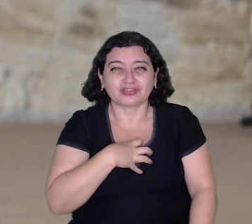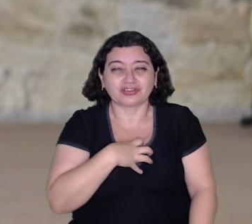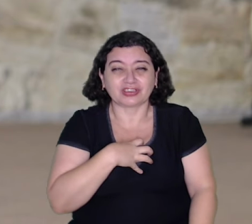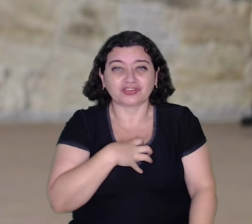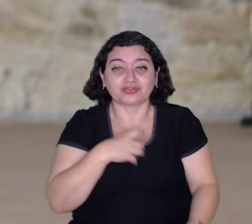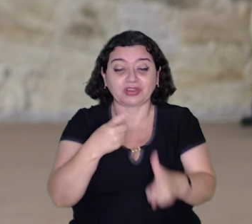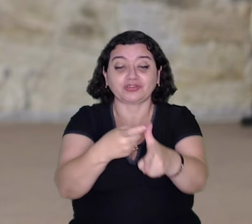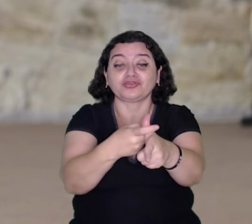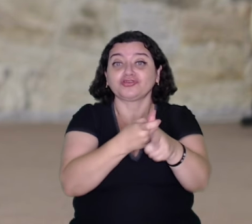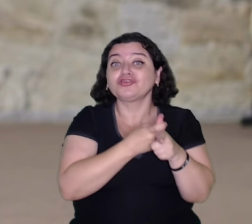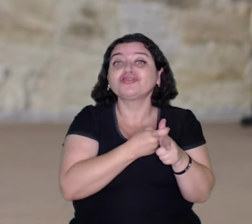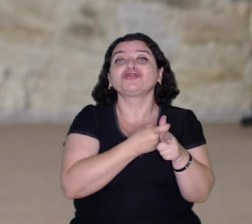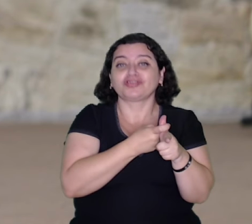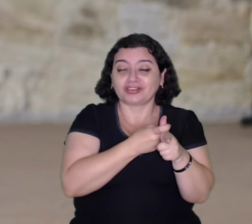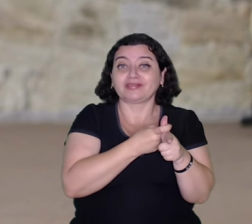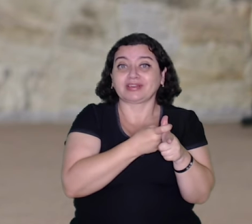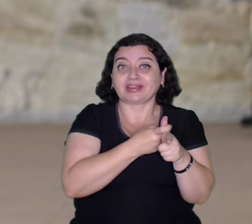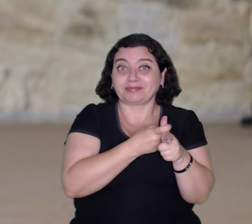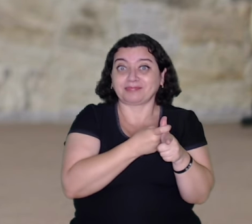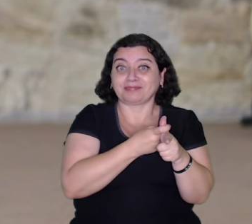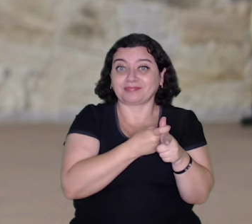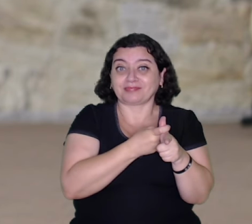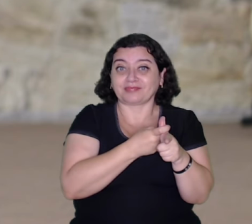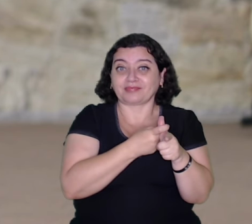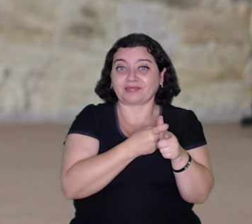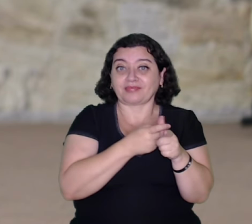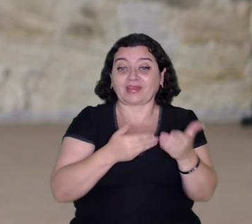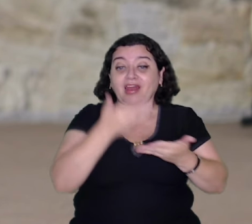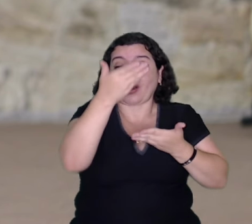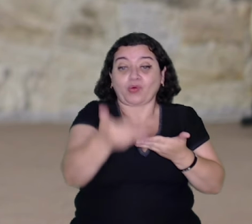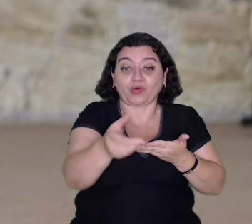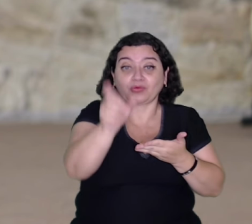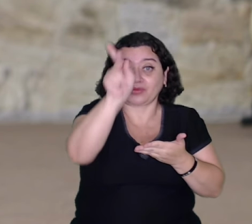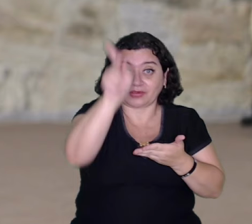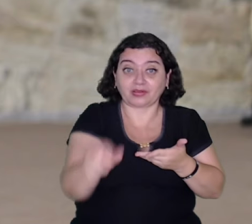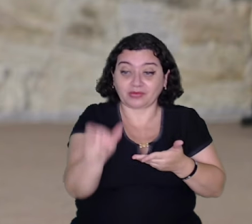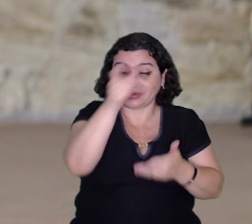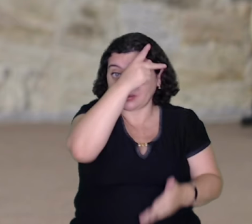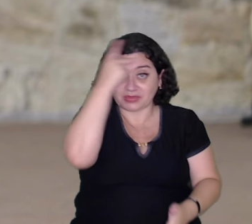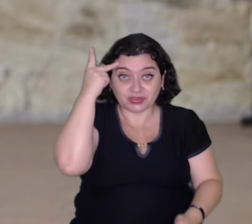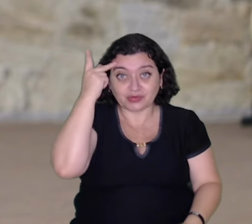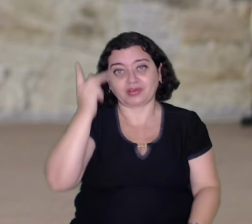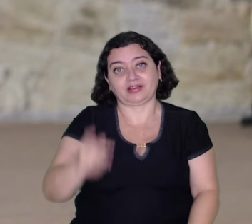dívida em direção a outra pessoa.